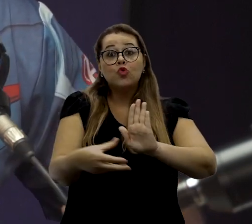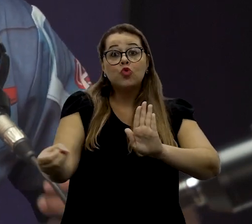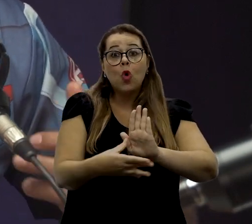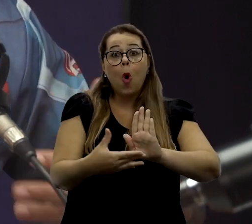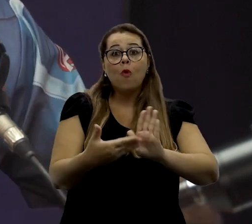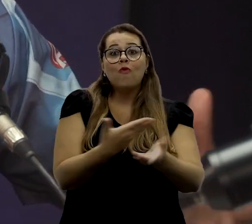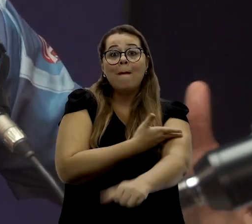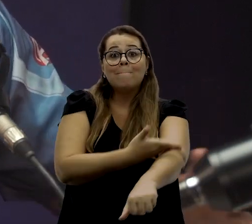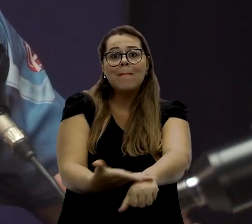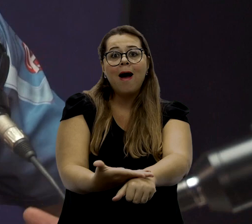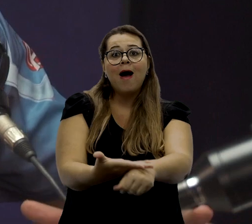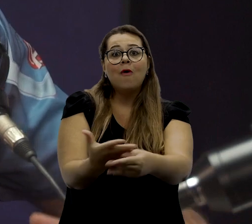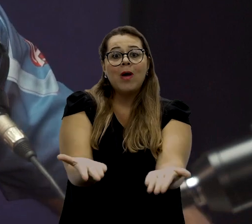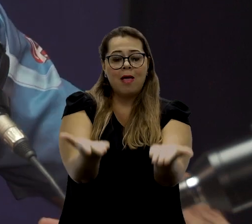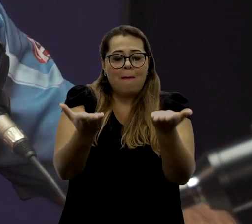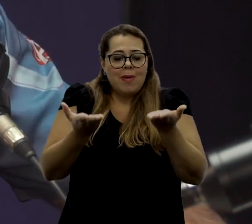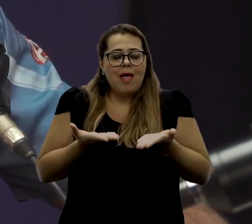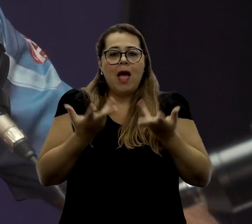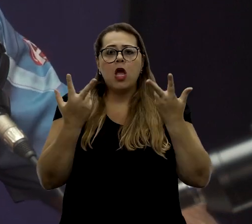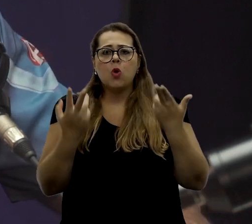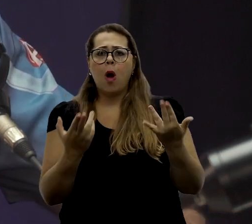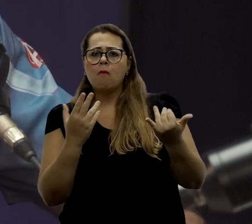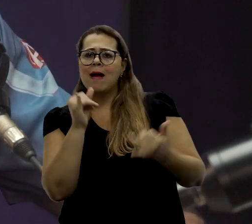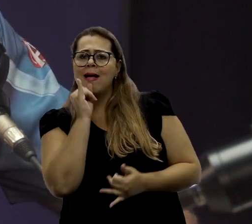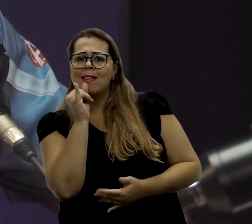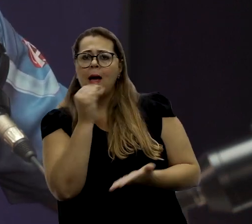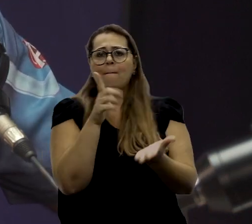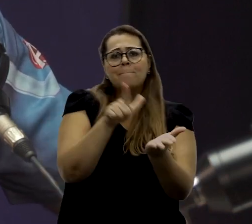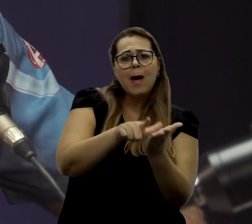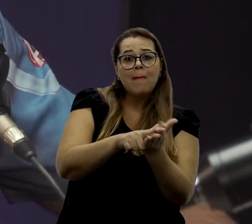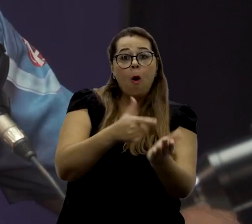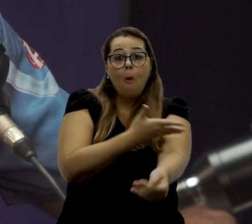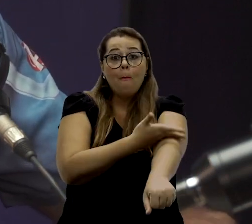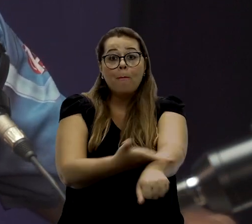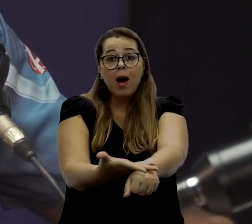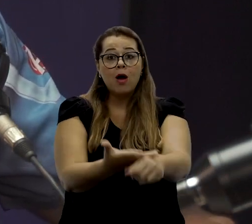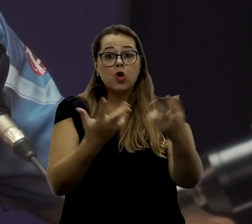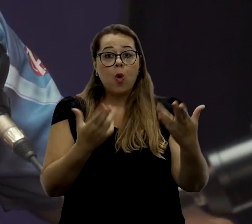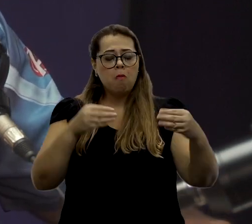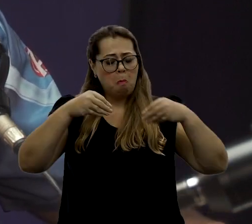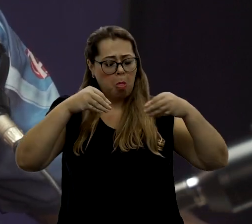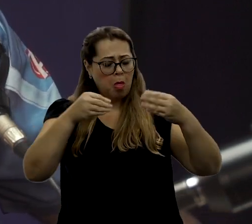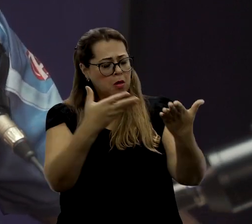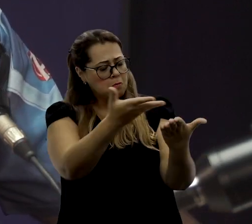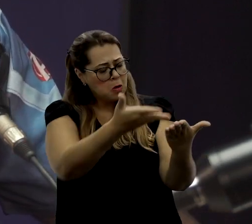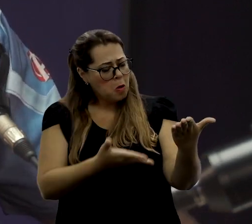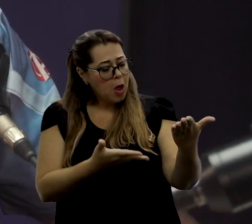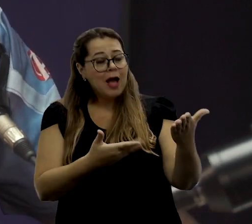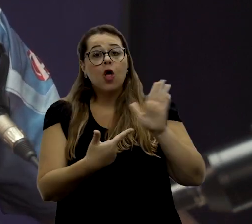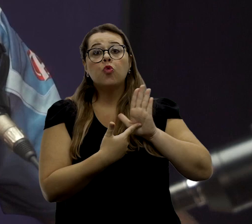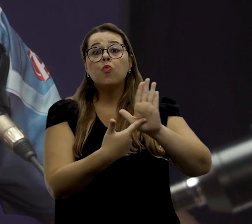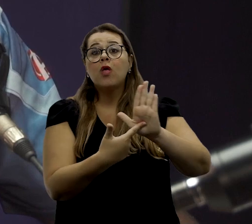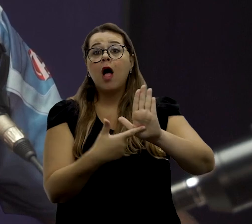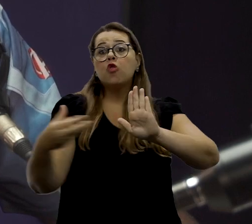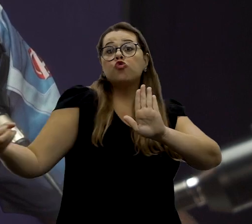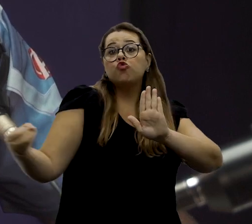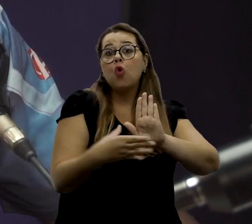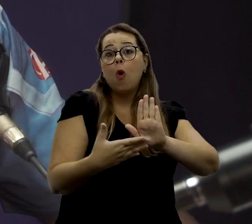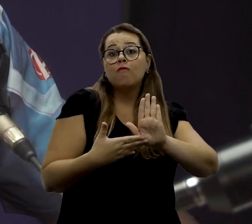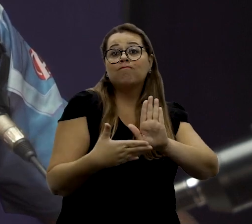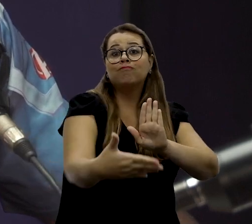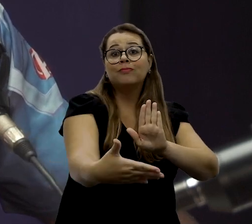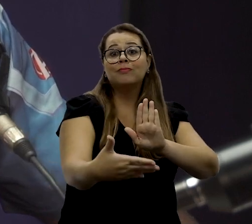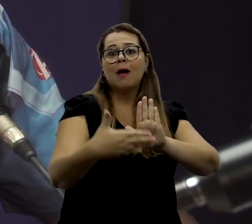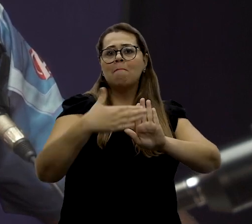né? Suavidade, que você pegar uma folha em branco agora, você vai ver que ela está em branco, uma folha sulfite, que você pode começar